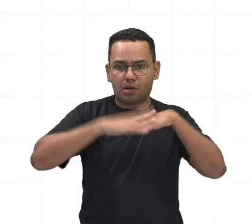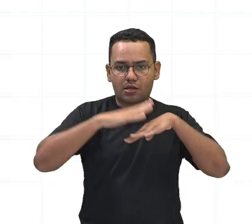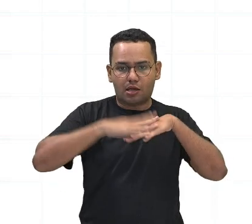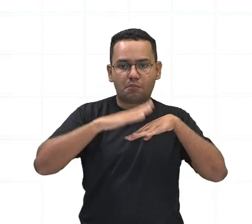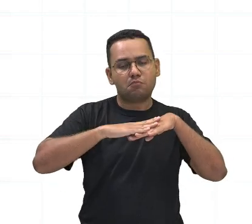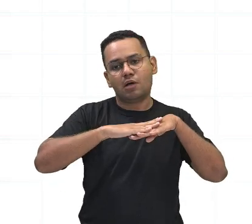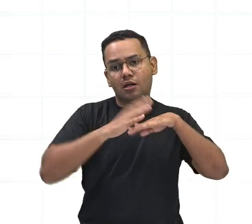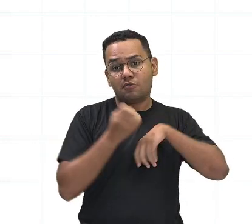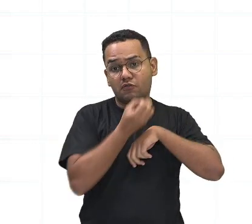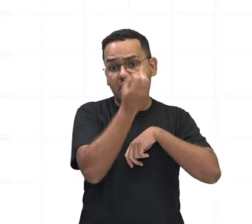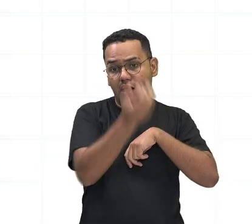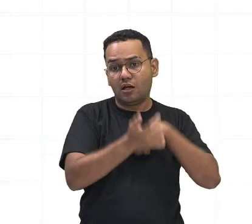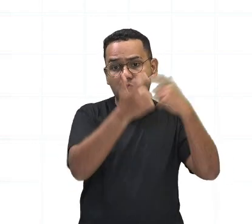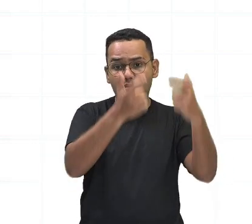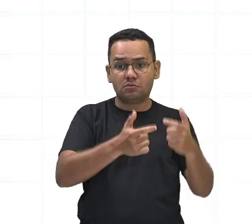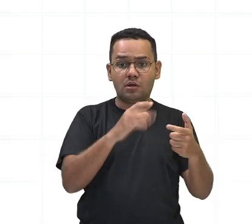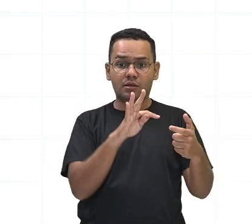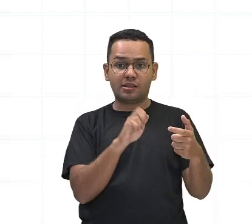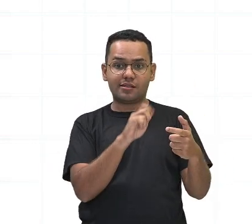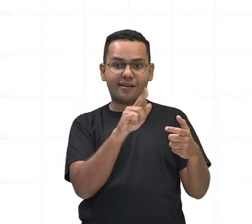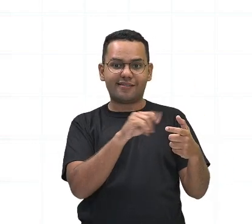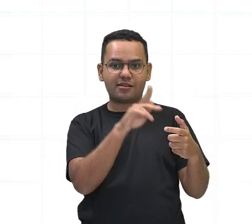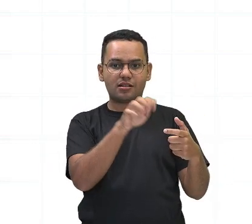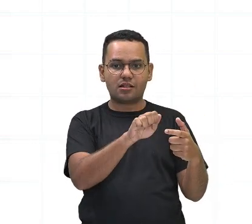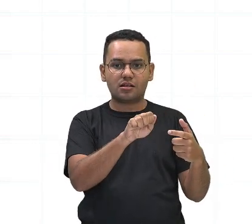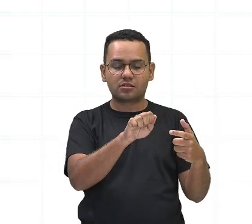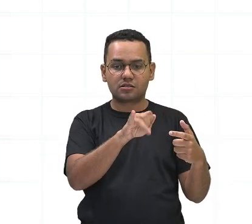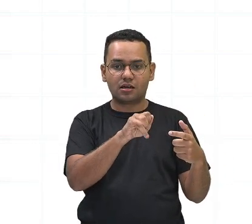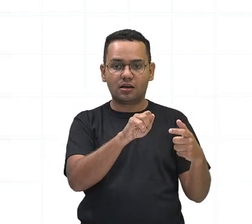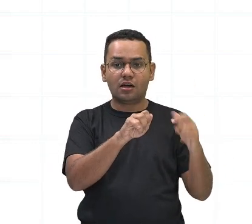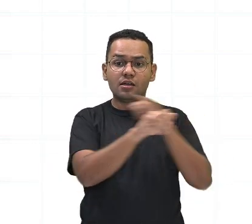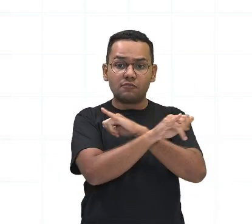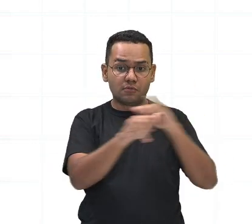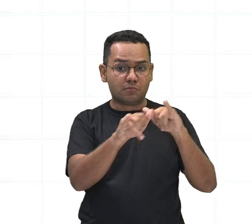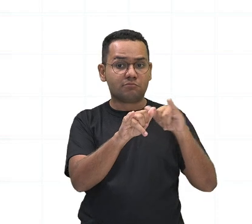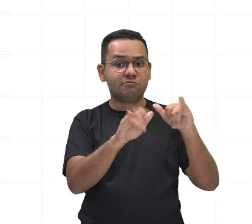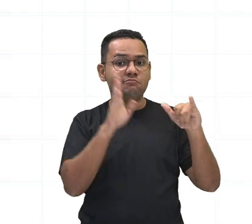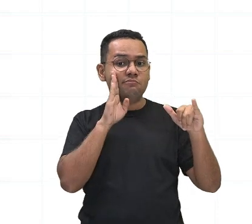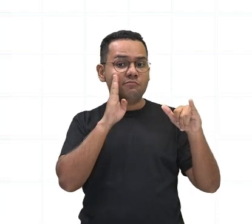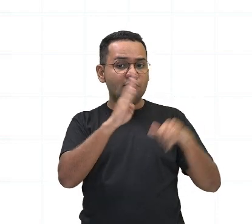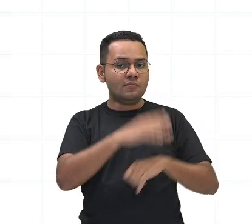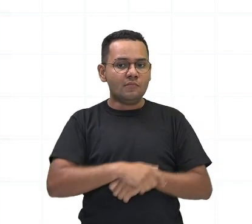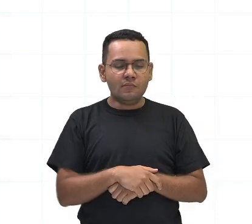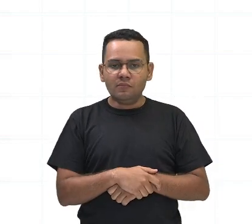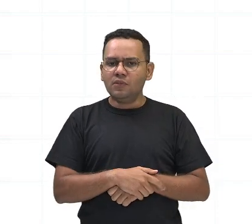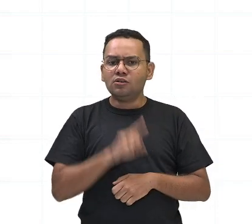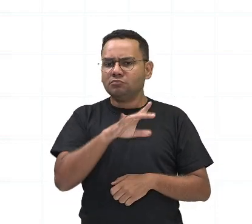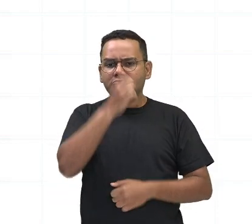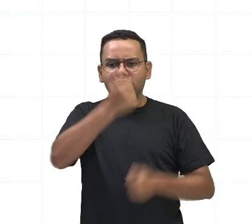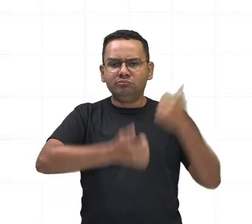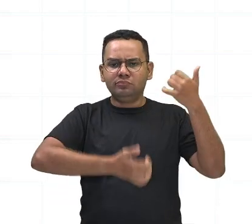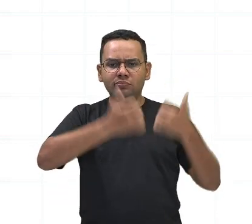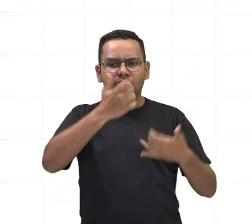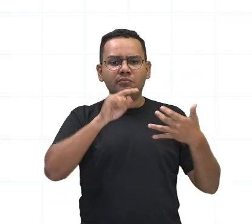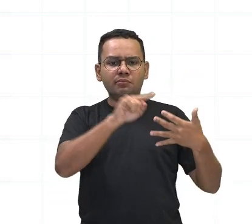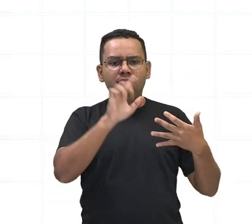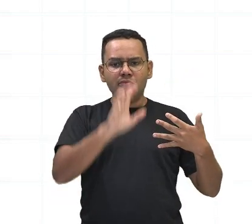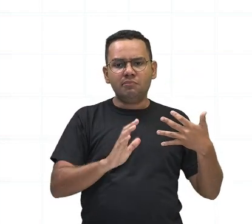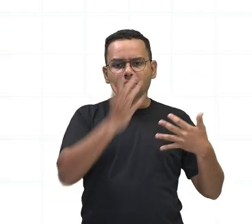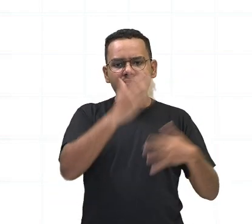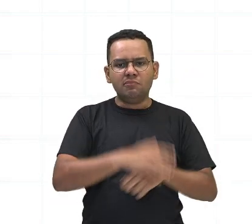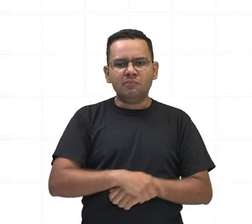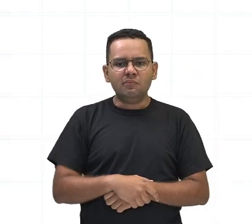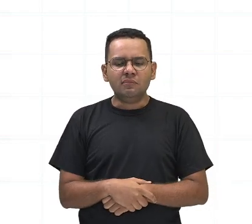tenho essa informação, é a minha informação principal, e eu estou apenas relatando, informando o